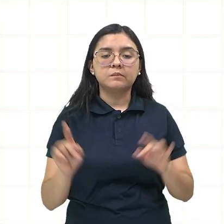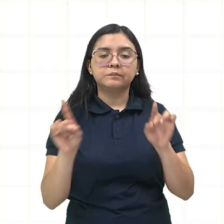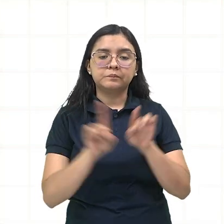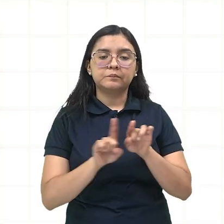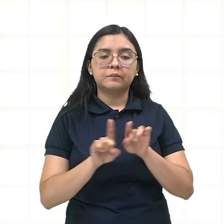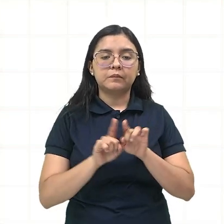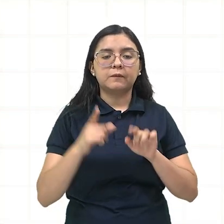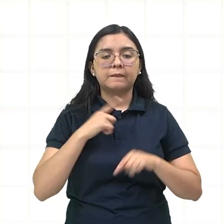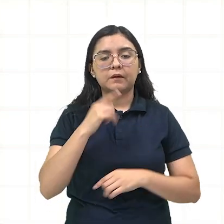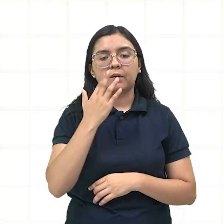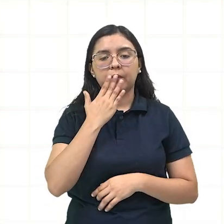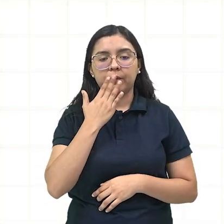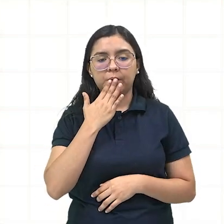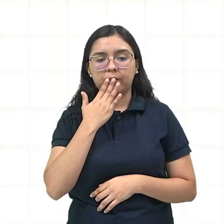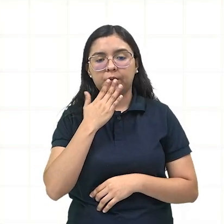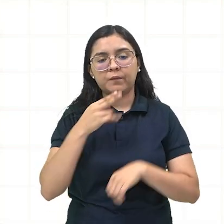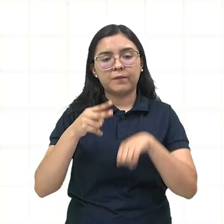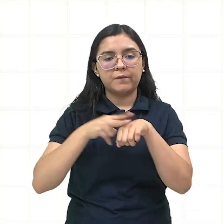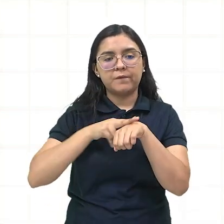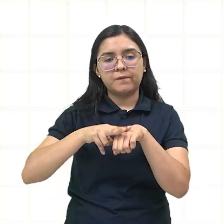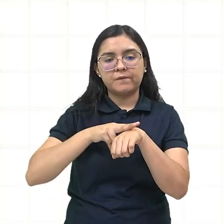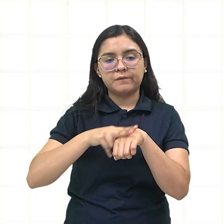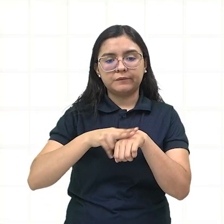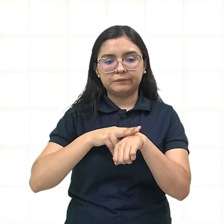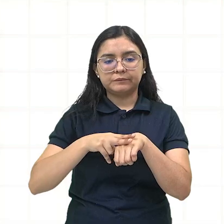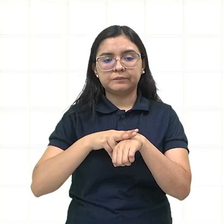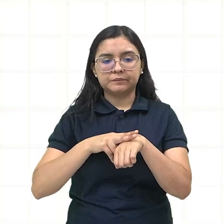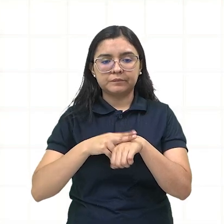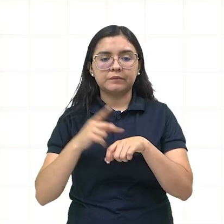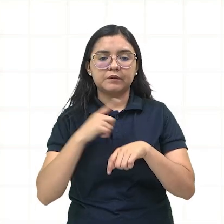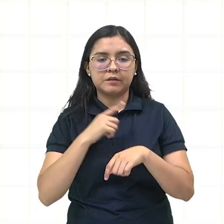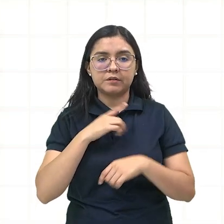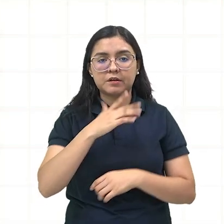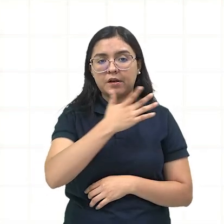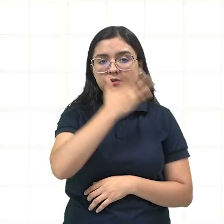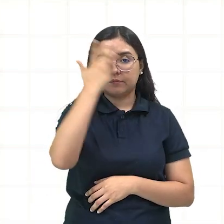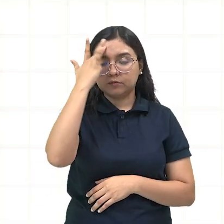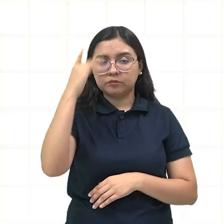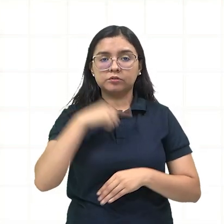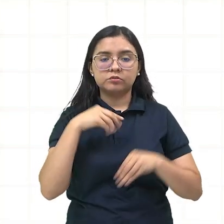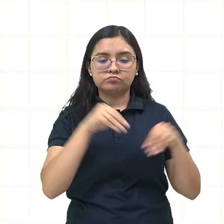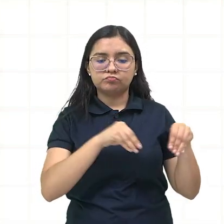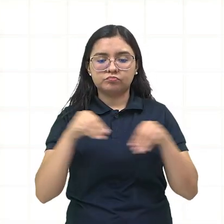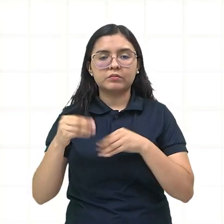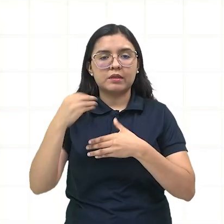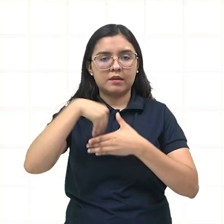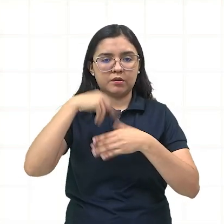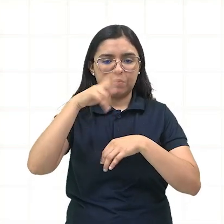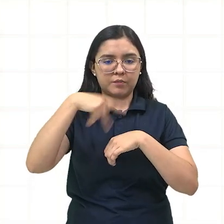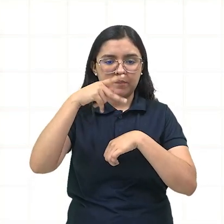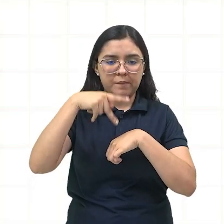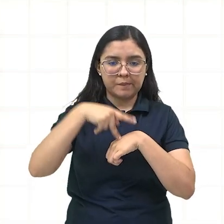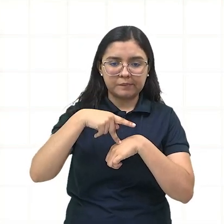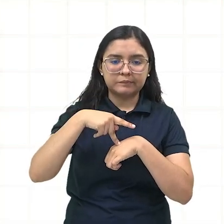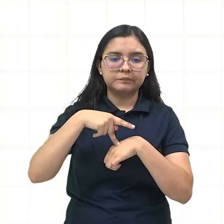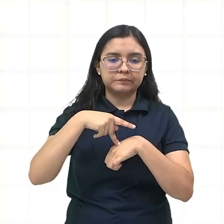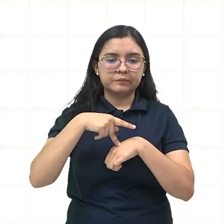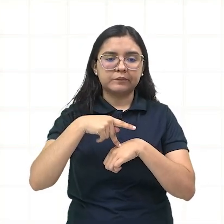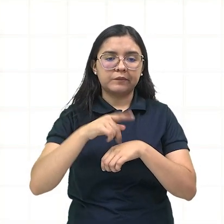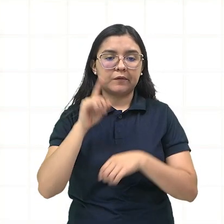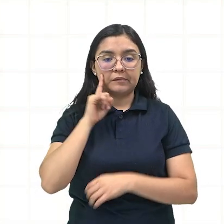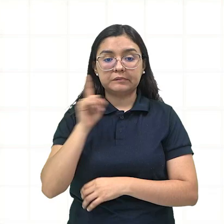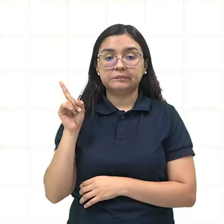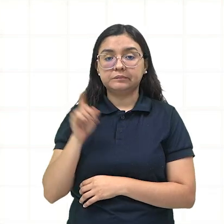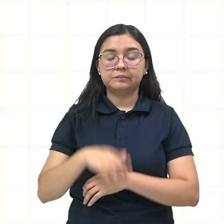em verde as pessoas que são consideradas deslocadas internas, ó, aqui na África, na área do Oriente Médio, na Ásia